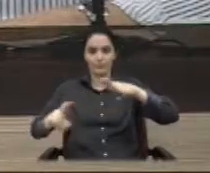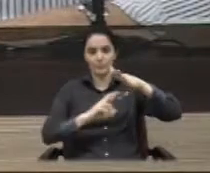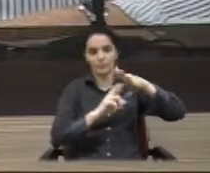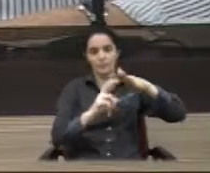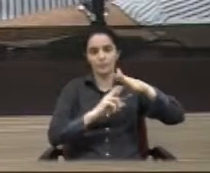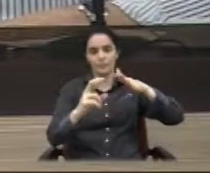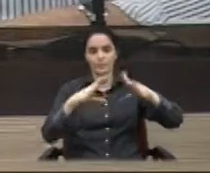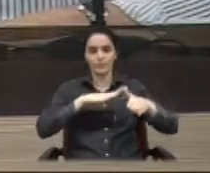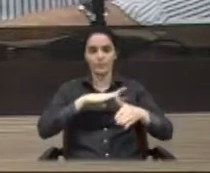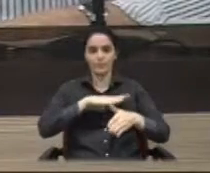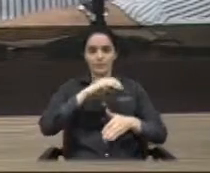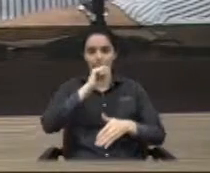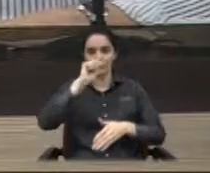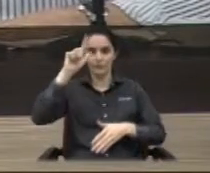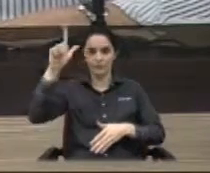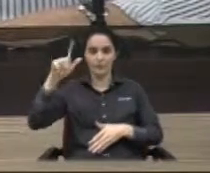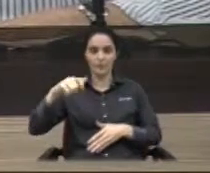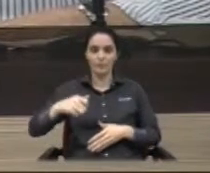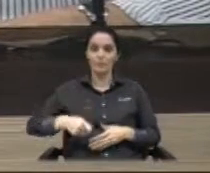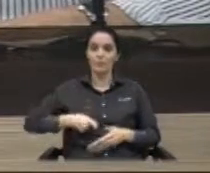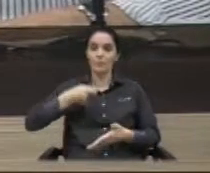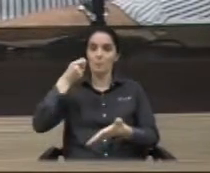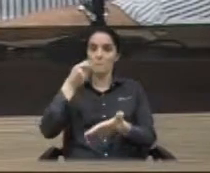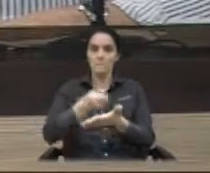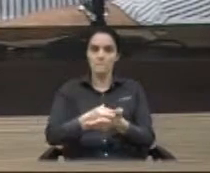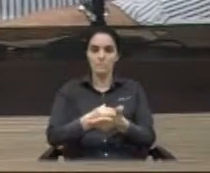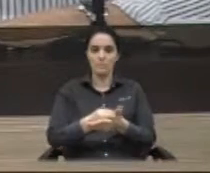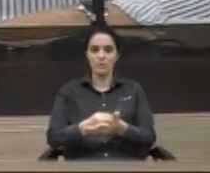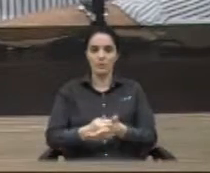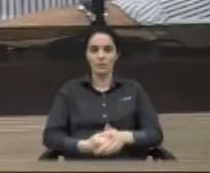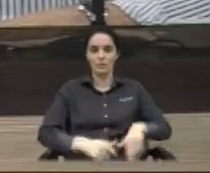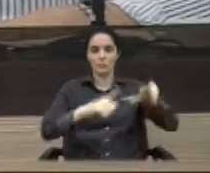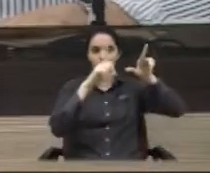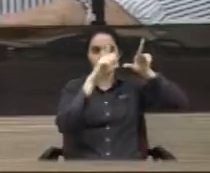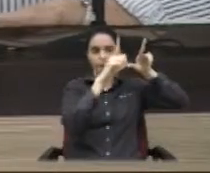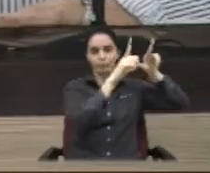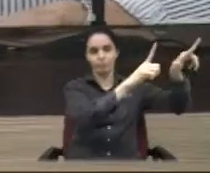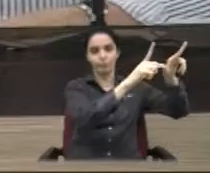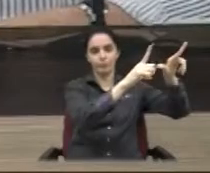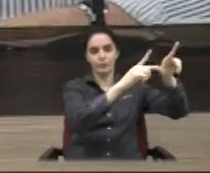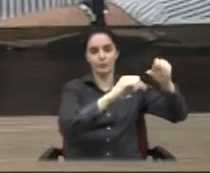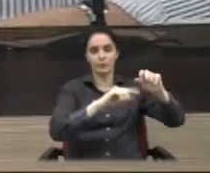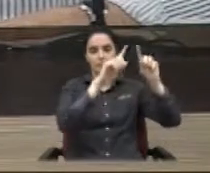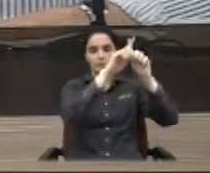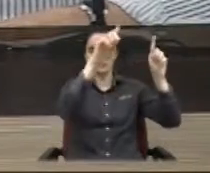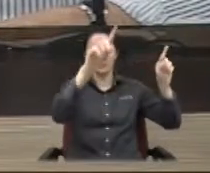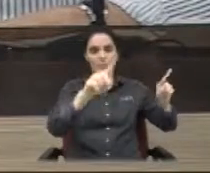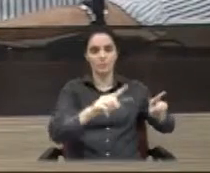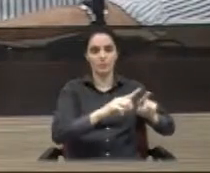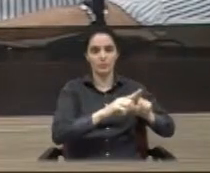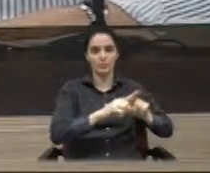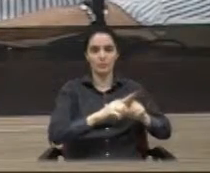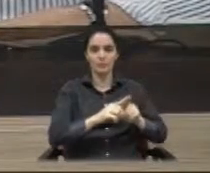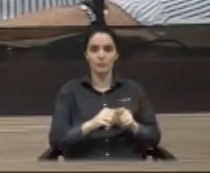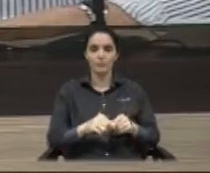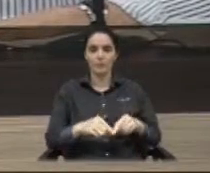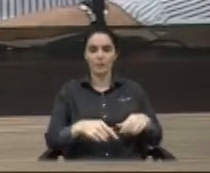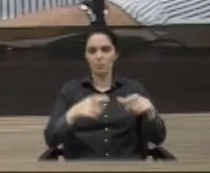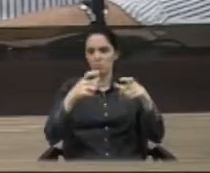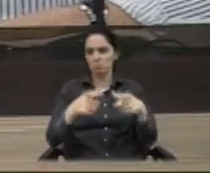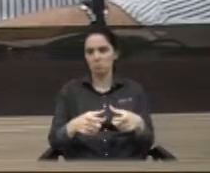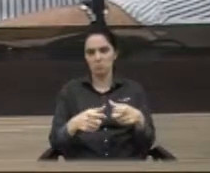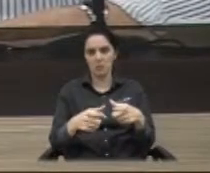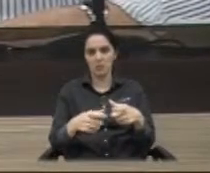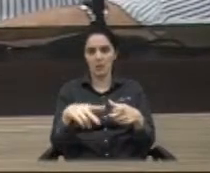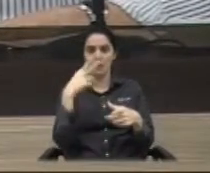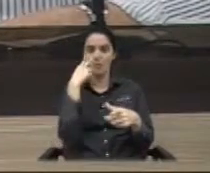aos guichês da estação rodoviária do município de Limeira obrigatoriedade de afixar placas ou